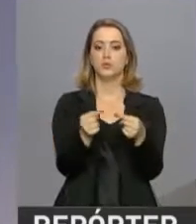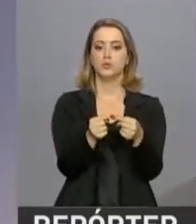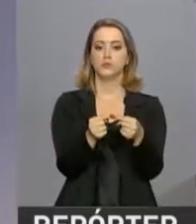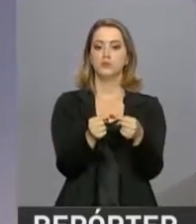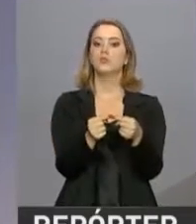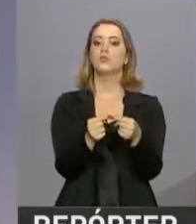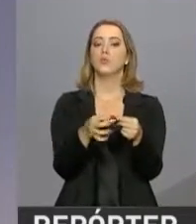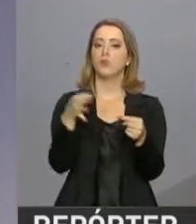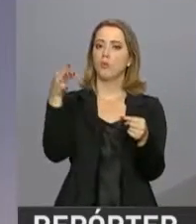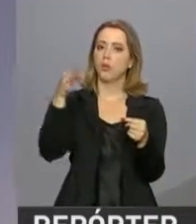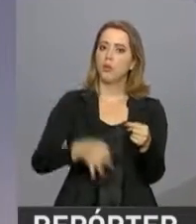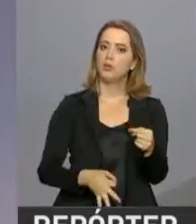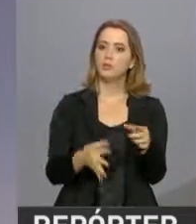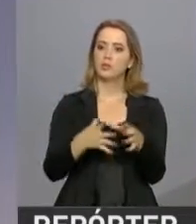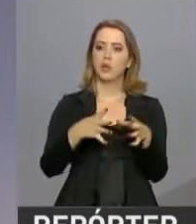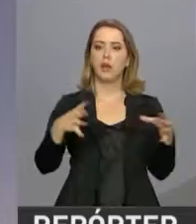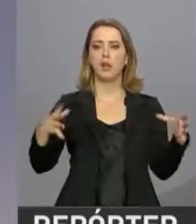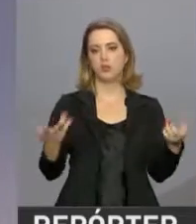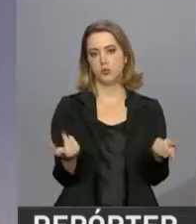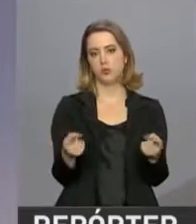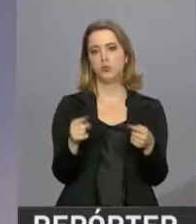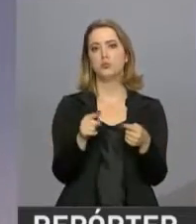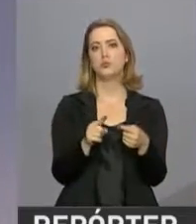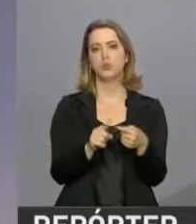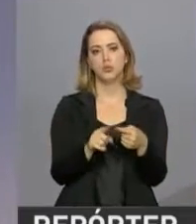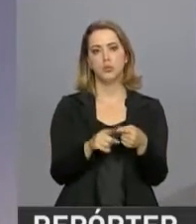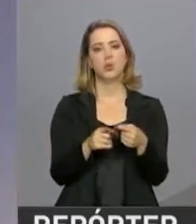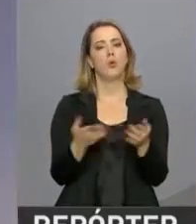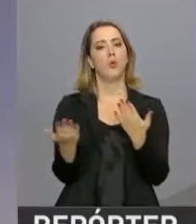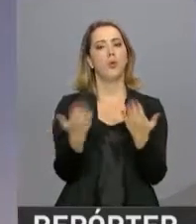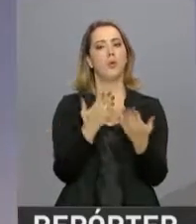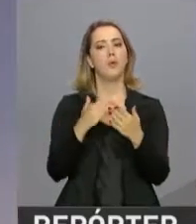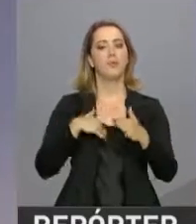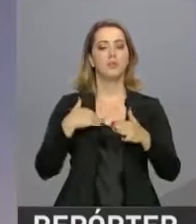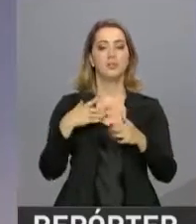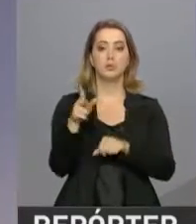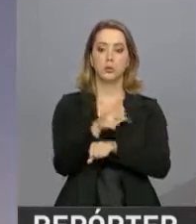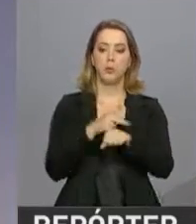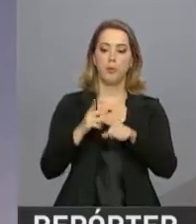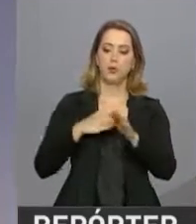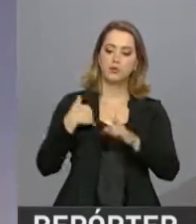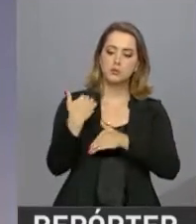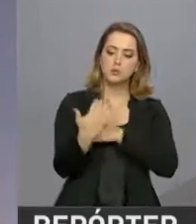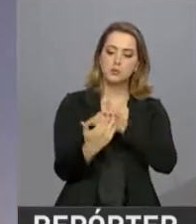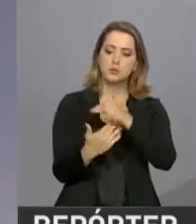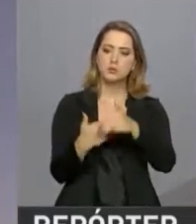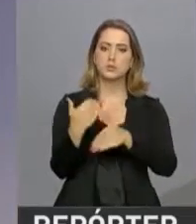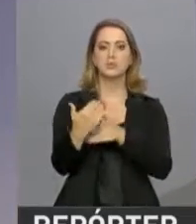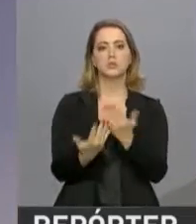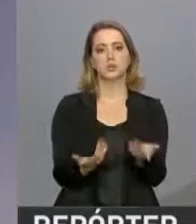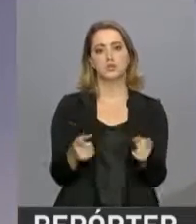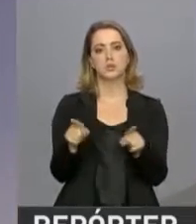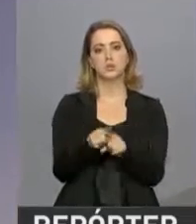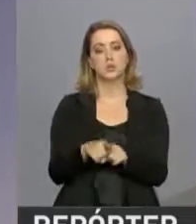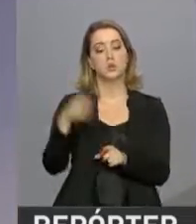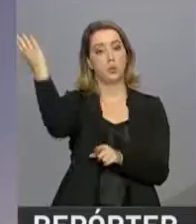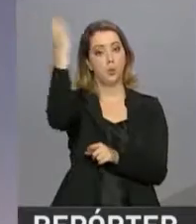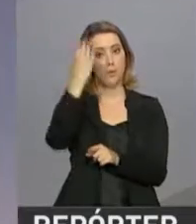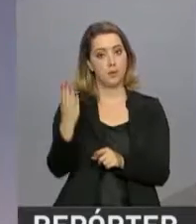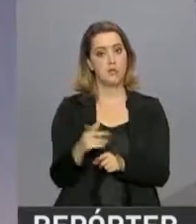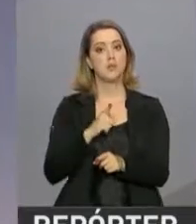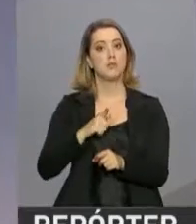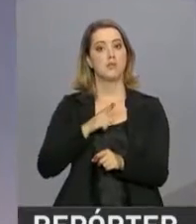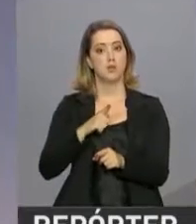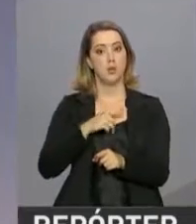extremamente ambiciosas. Países em desenvolvimento em geral não apresentavam metas absolutas. O Brasil, sim,